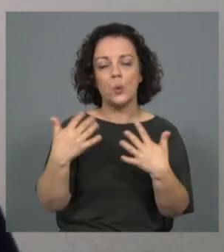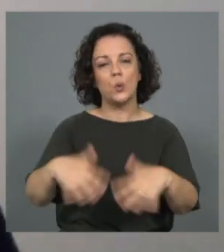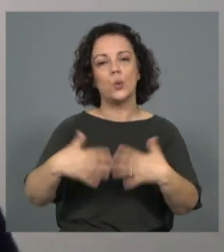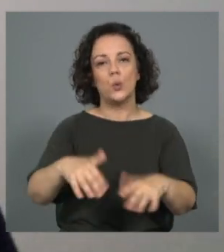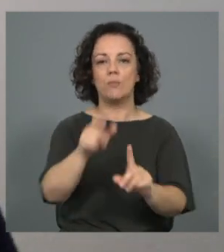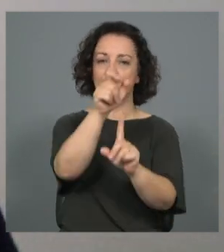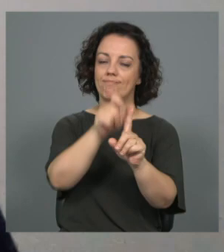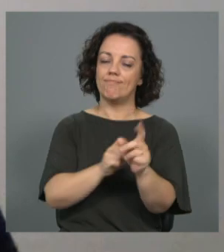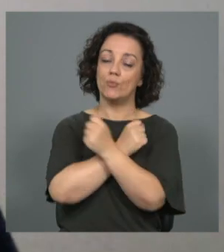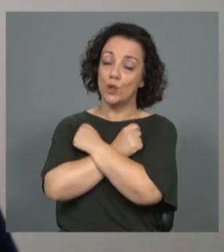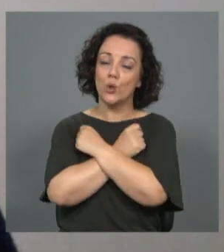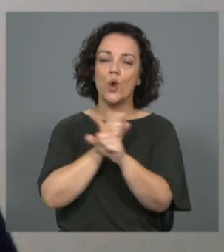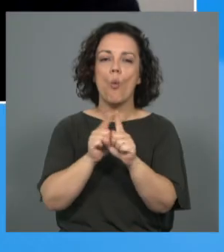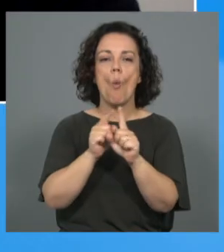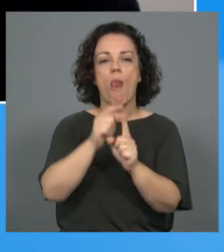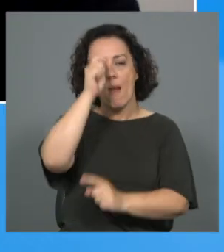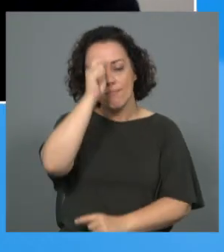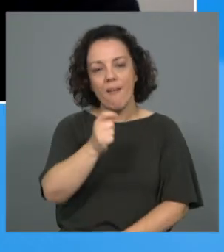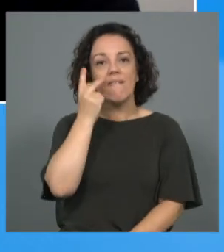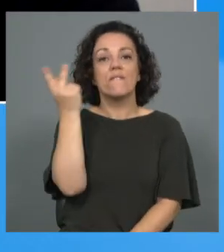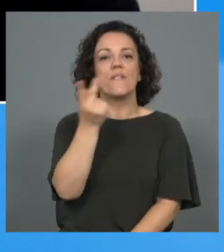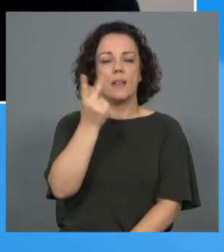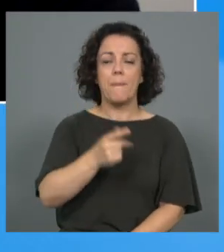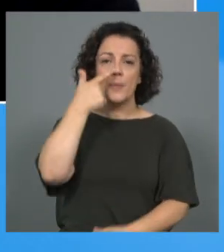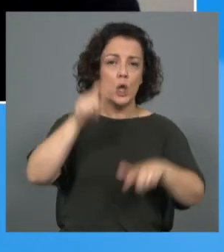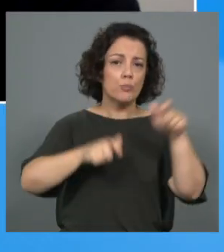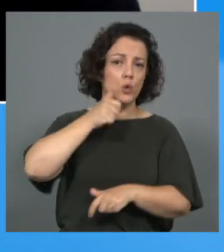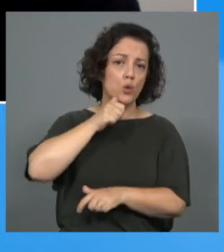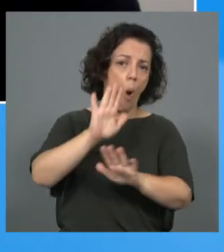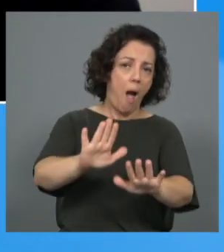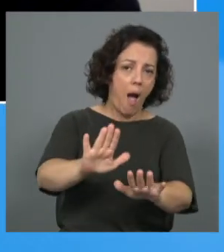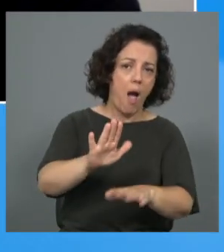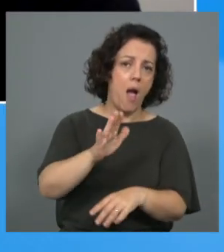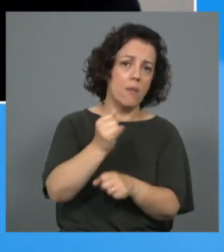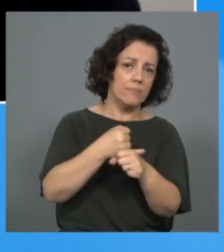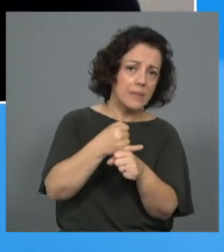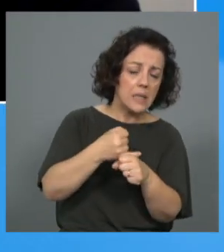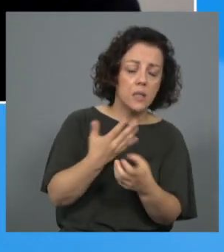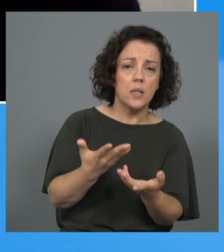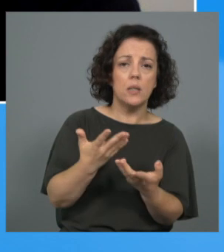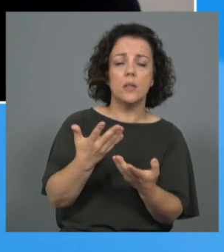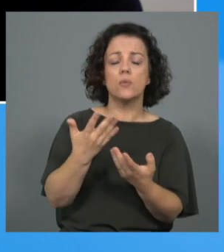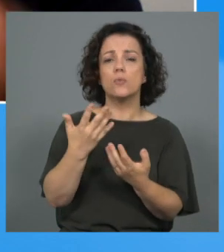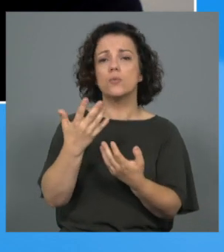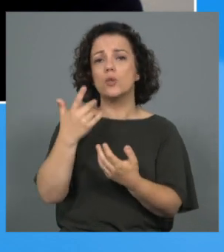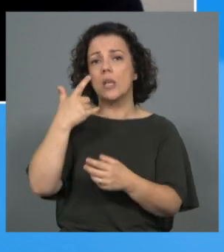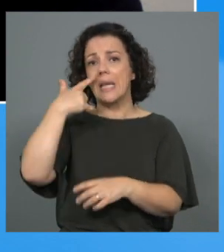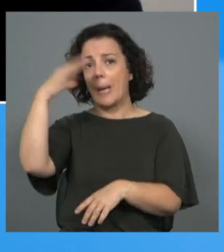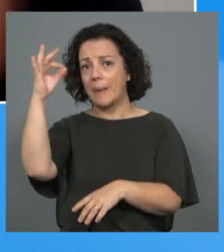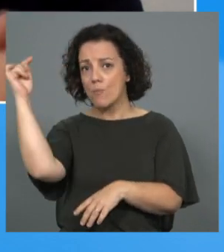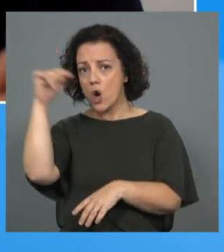vida. Seja os açorianos que estão no arquipélago, seja os imigrantes, neste ano em particular, o